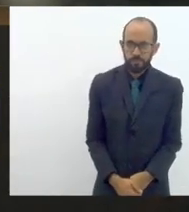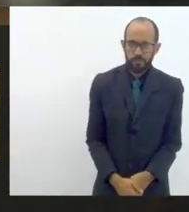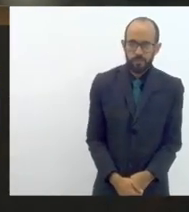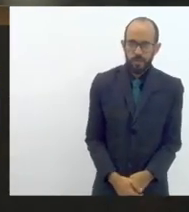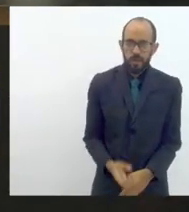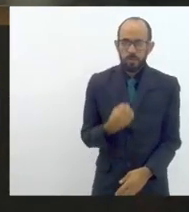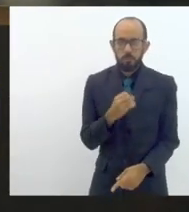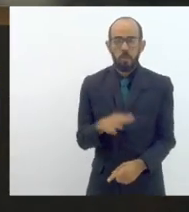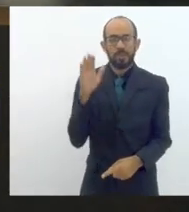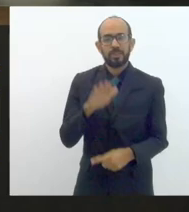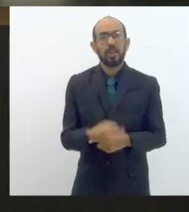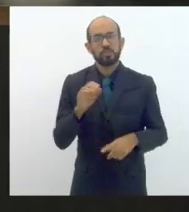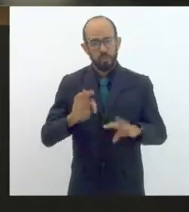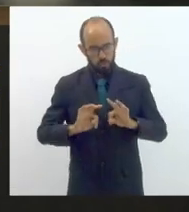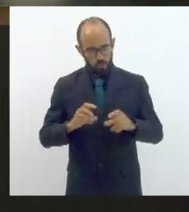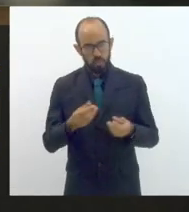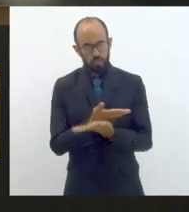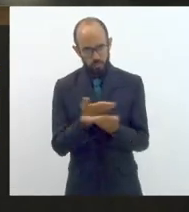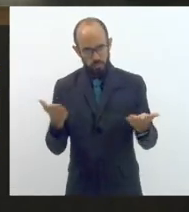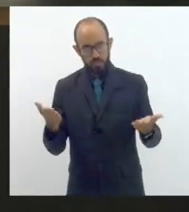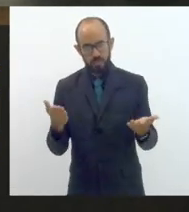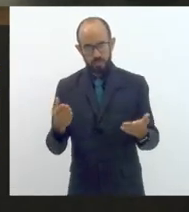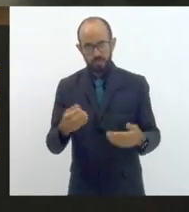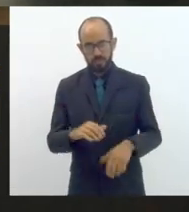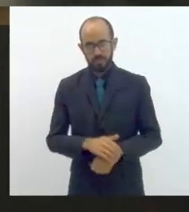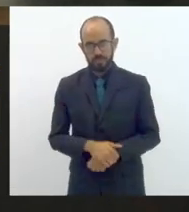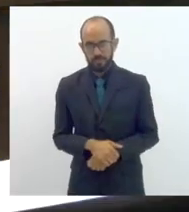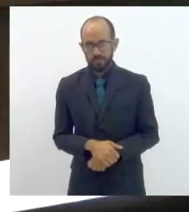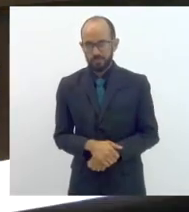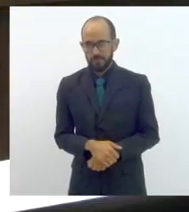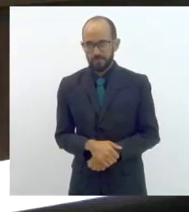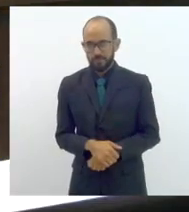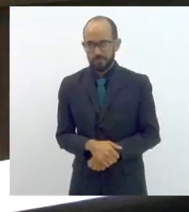Boa tarde a todas e todos. Boa tarde.